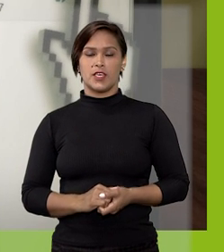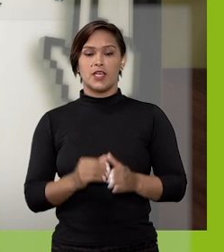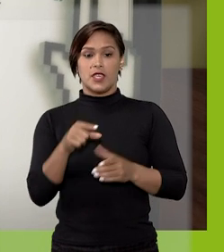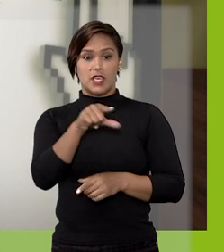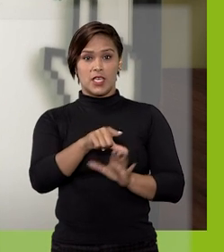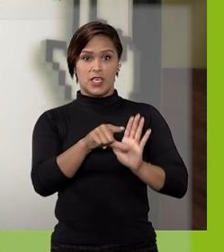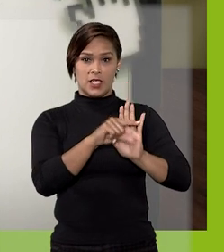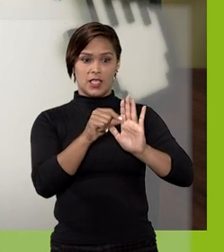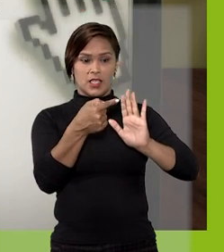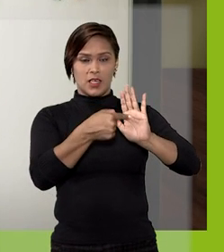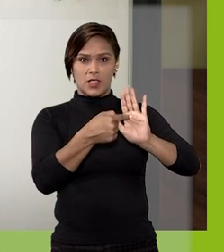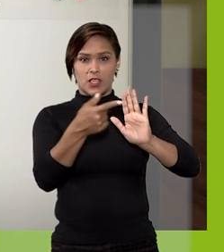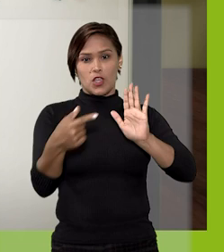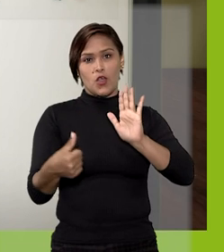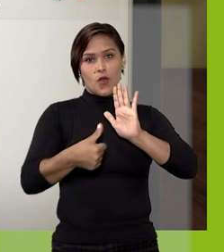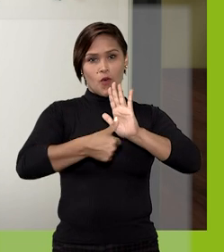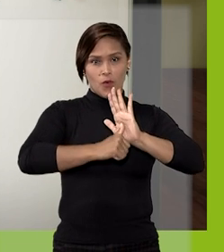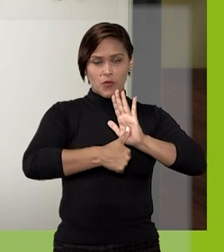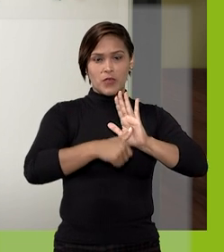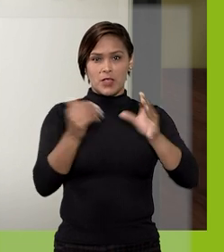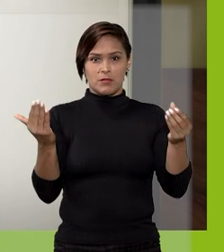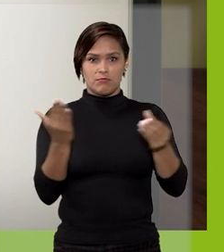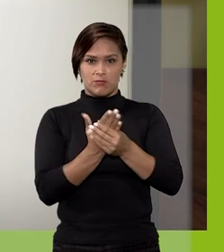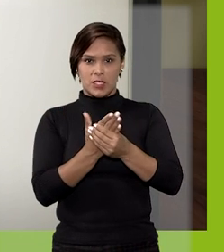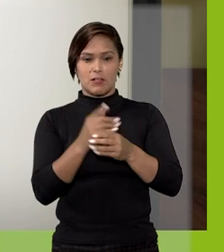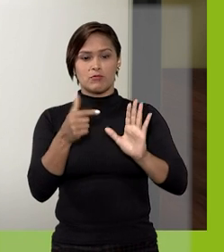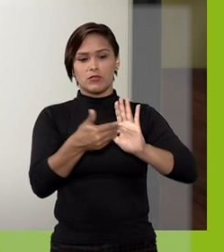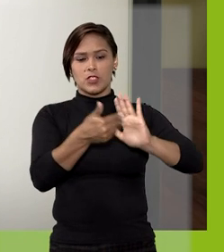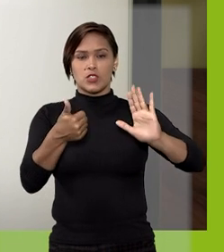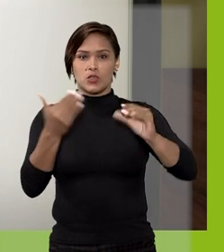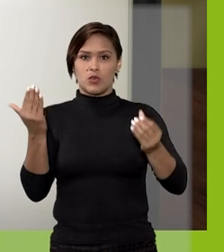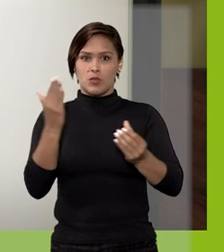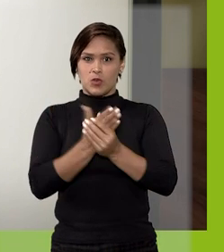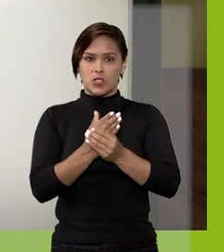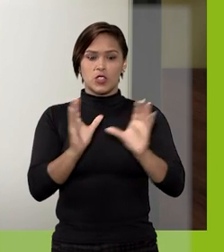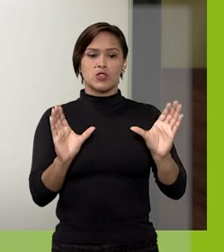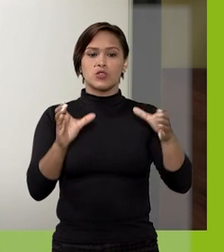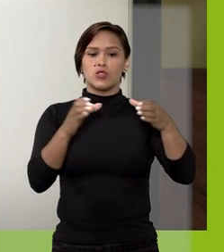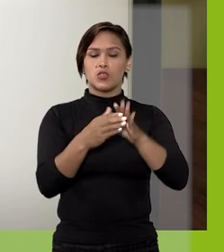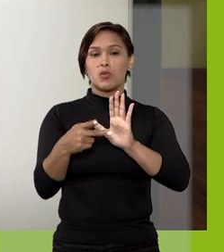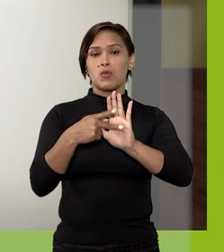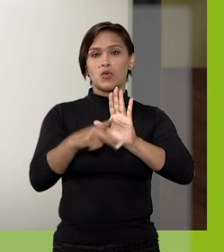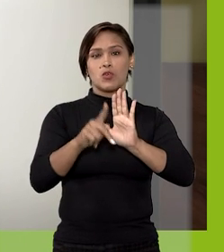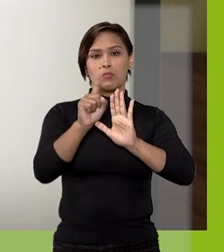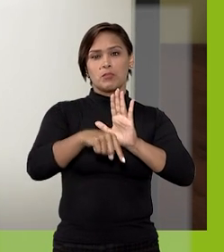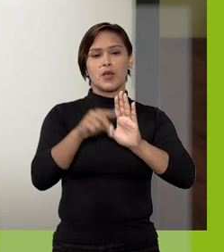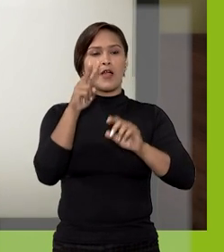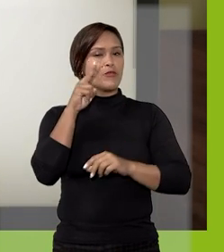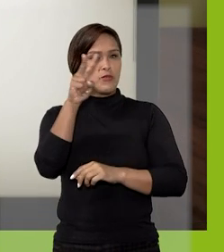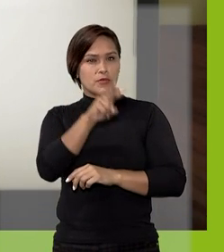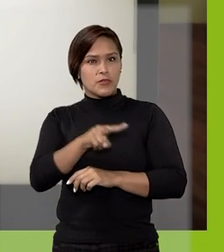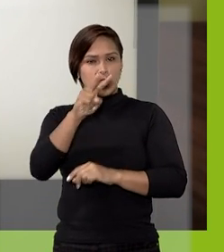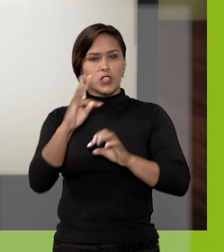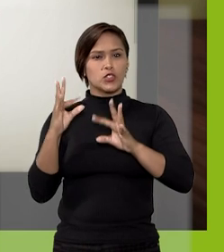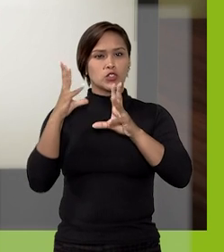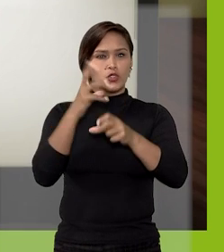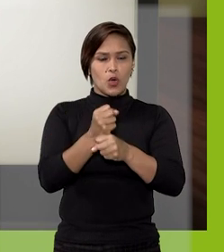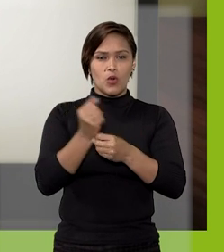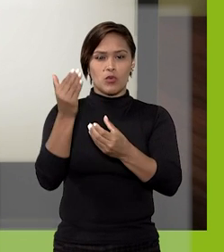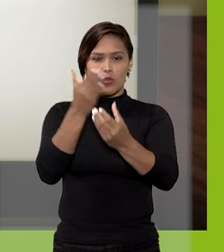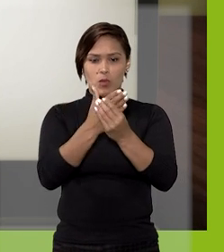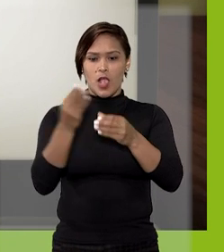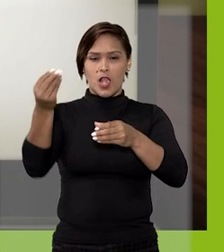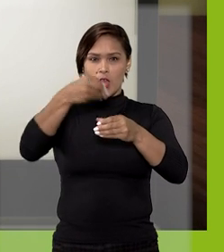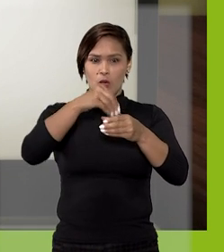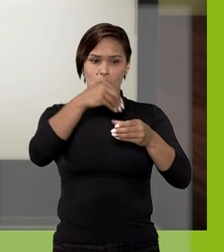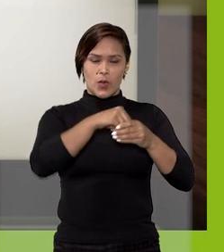E clicando aqui e confirmando a ação, você exclui o processo de um determinado grupo. Para visualizar todos os